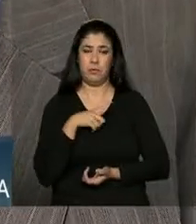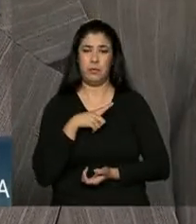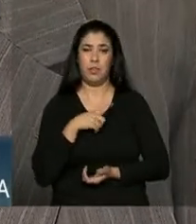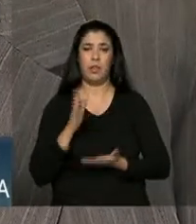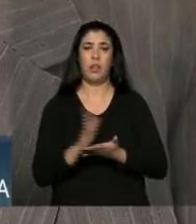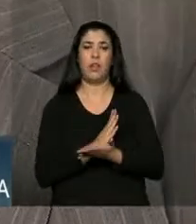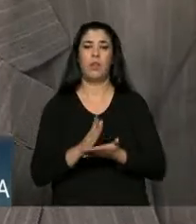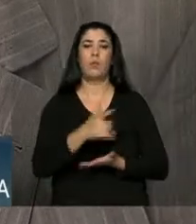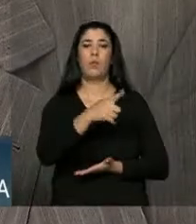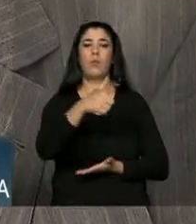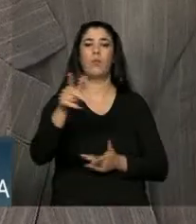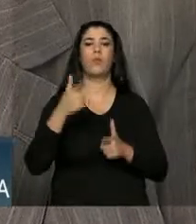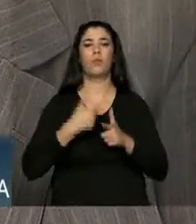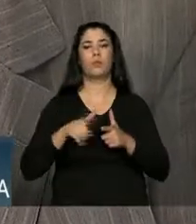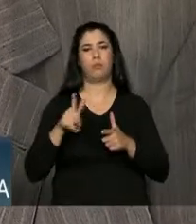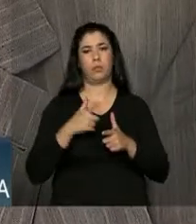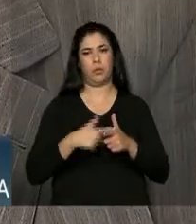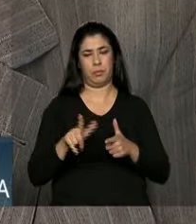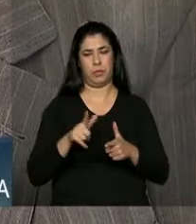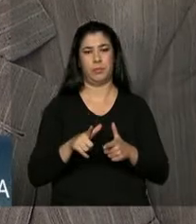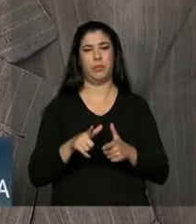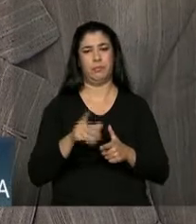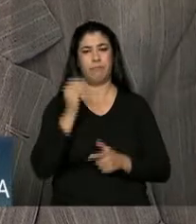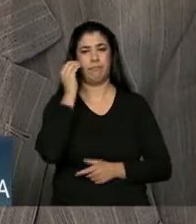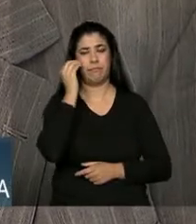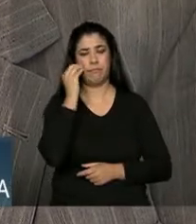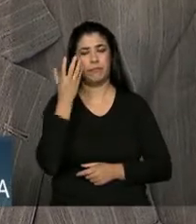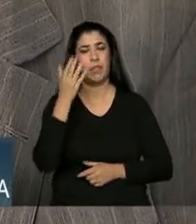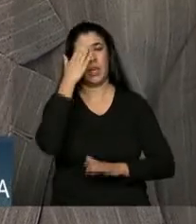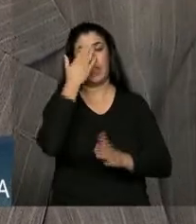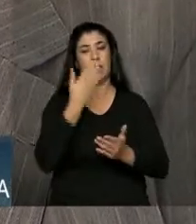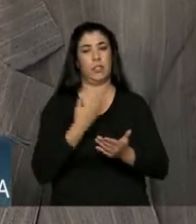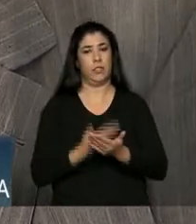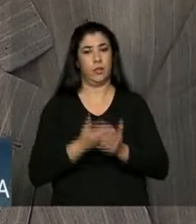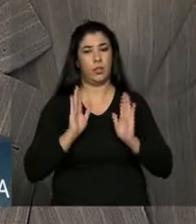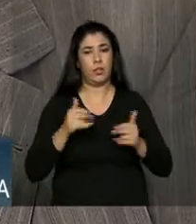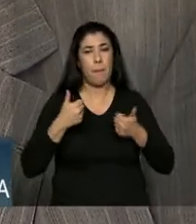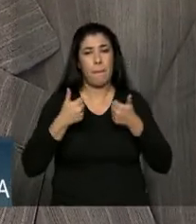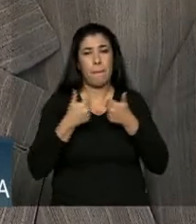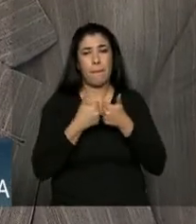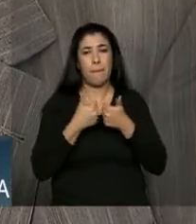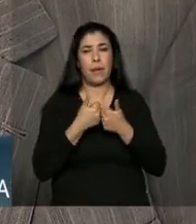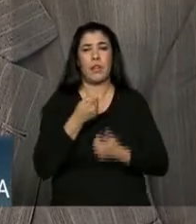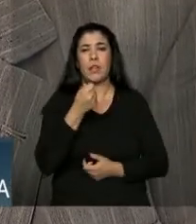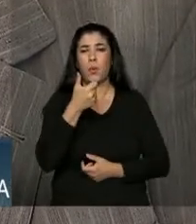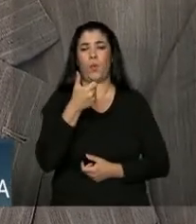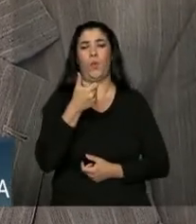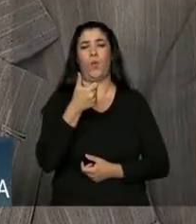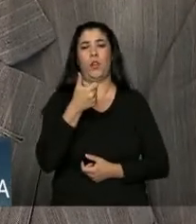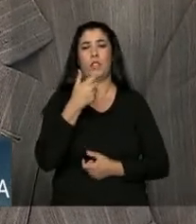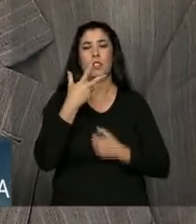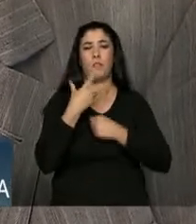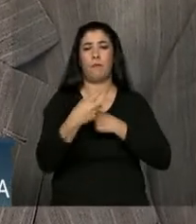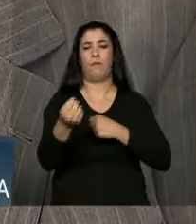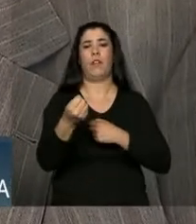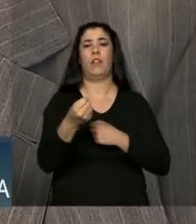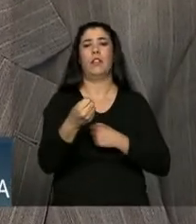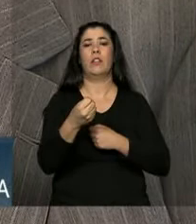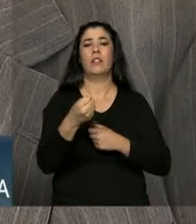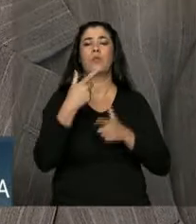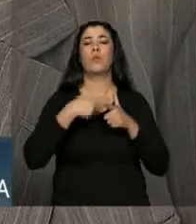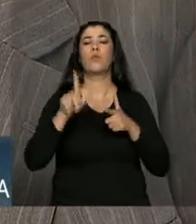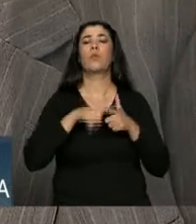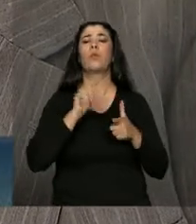temos aí Alguns gargalos a serem vencidos acho que nós estamos muito próximos de venda de ser um dos grandes